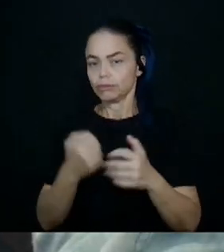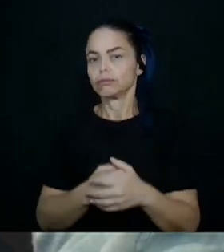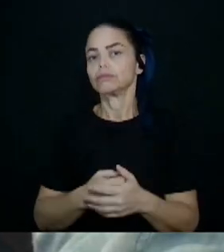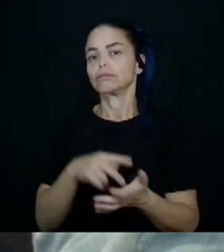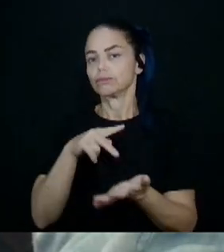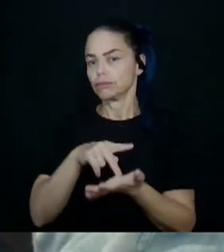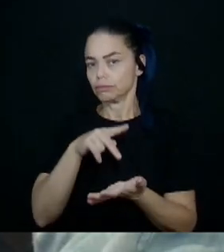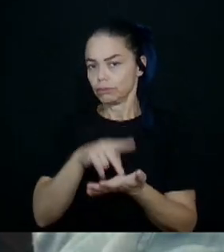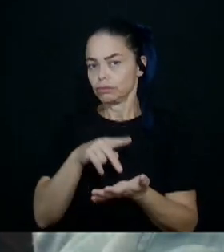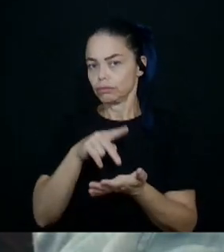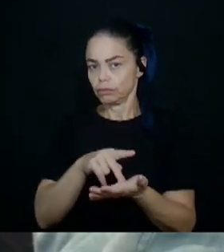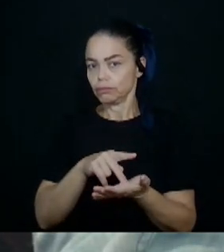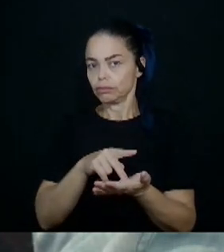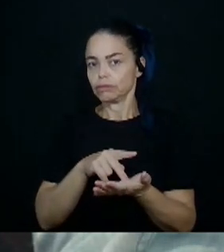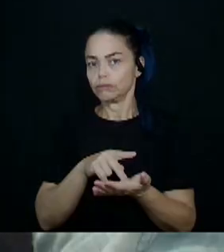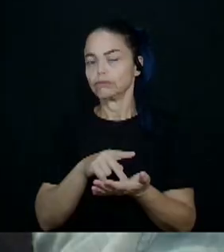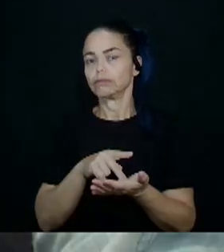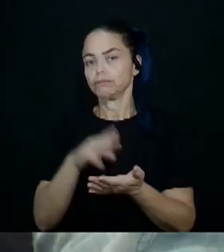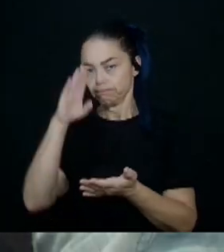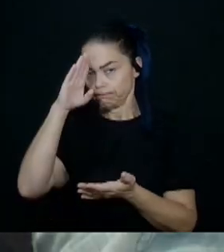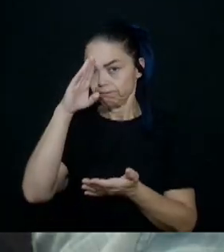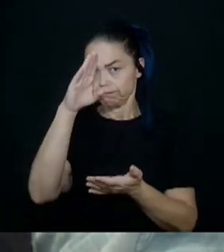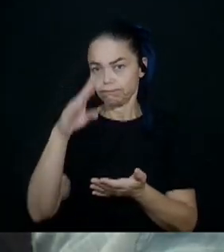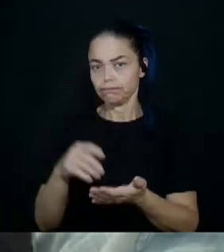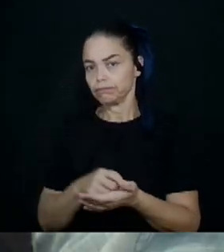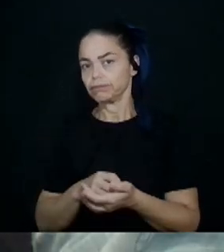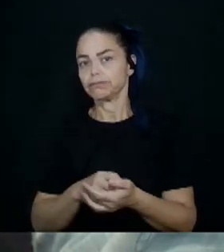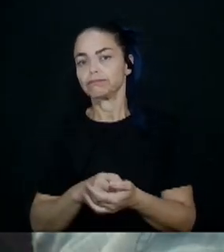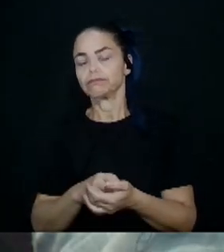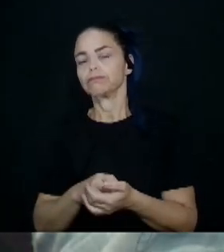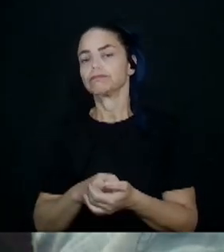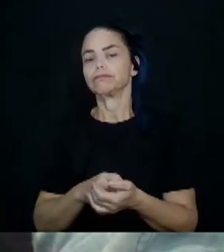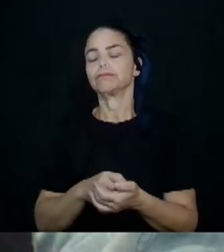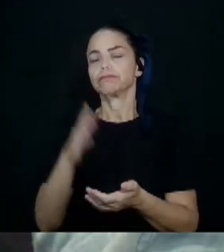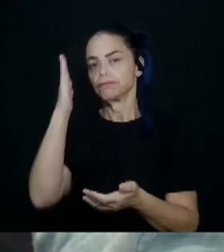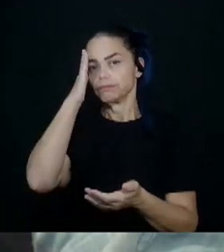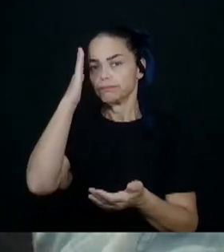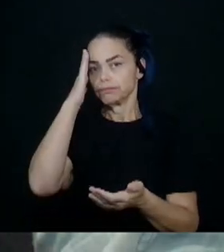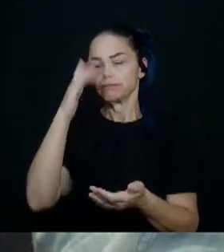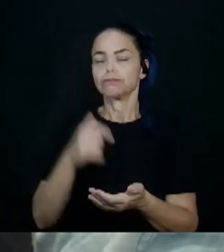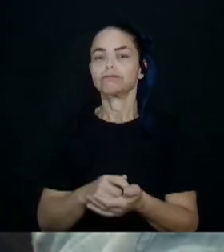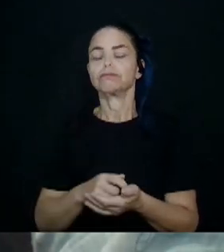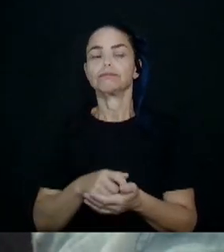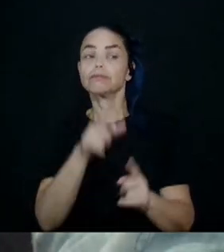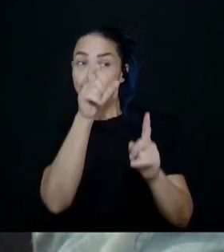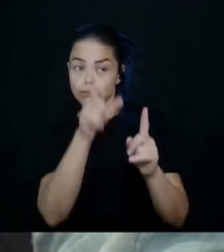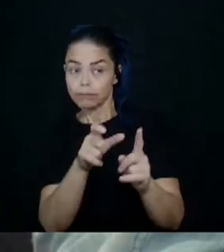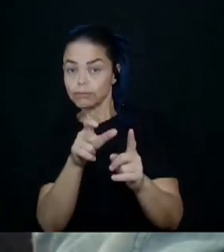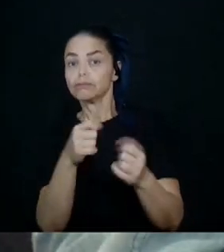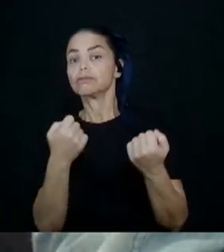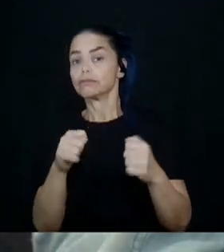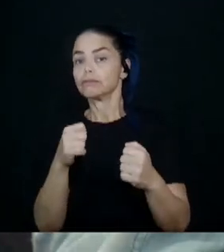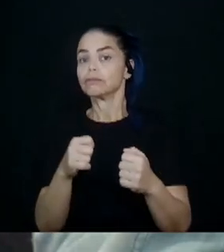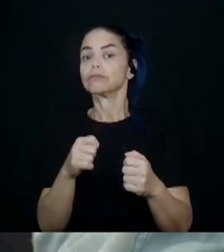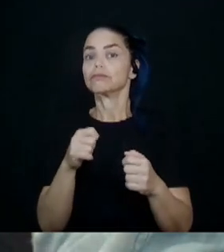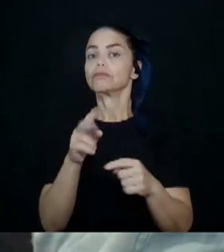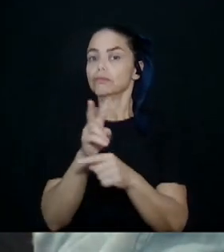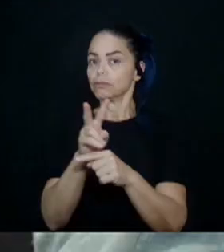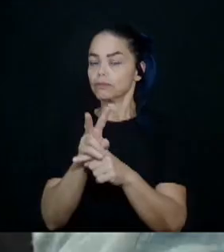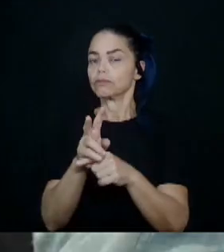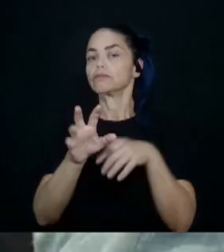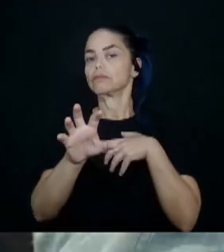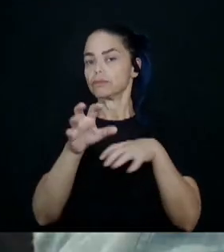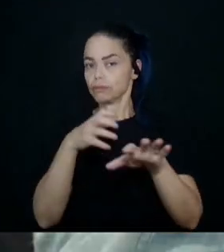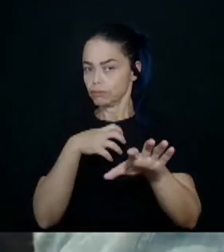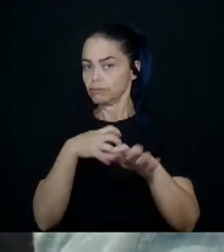né, o principal, entenda que é uma outra pessoa e precisa, sim, de ter empatia no